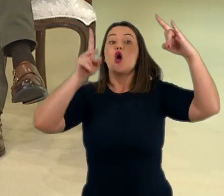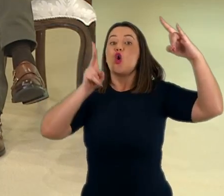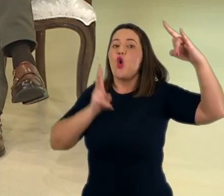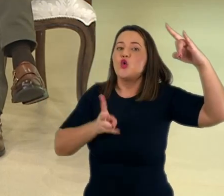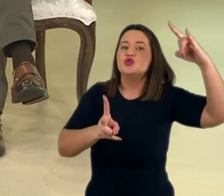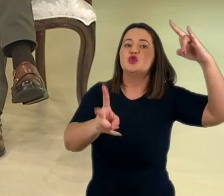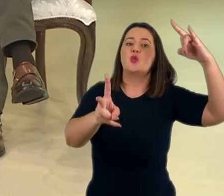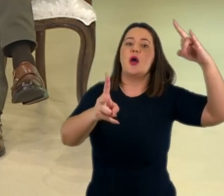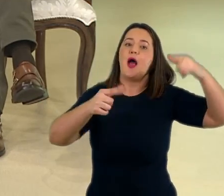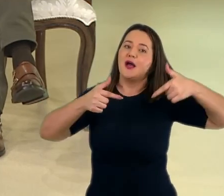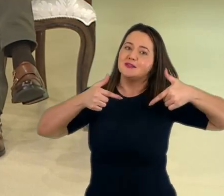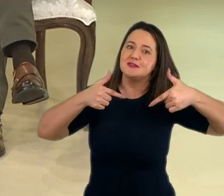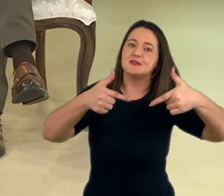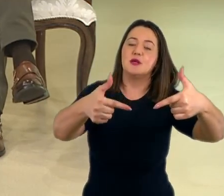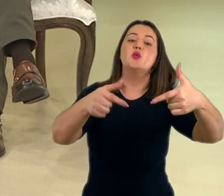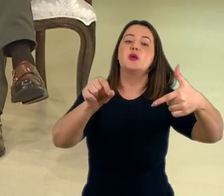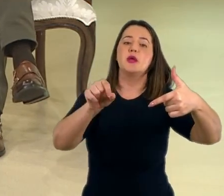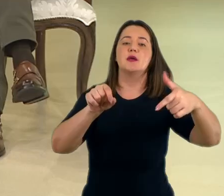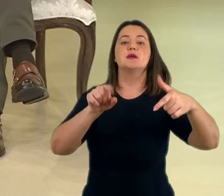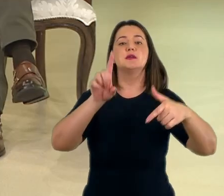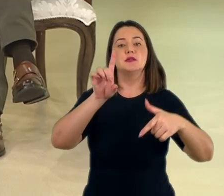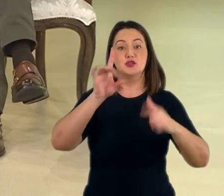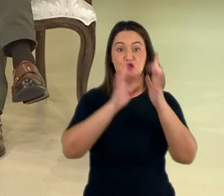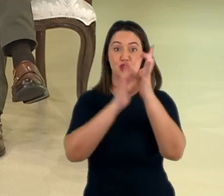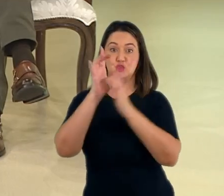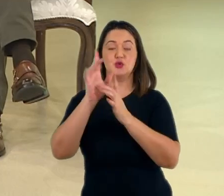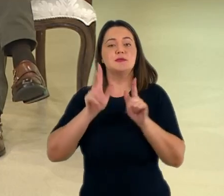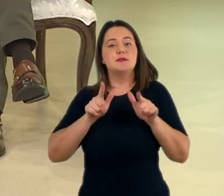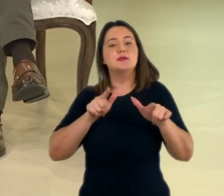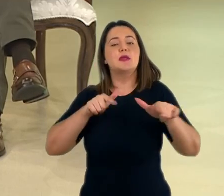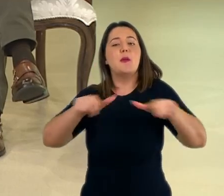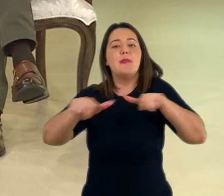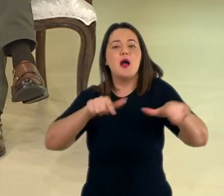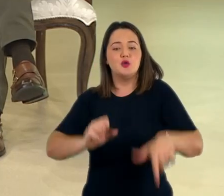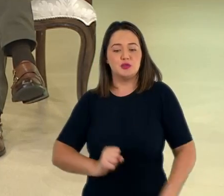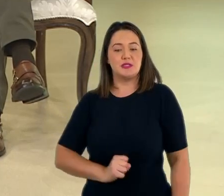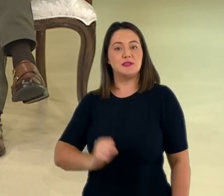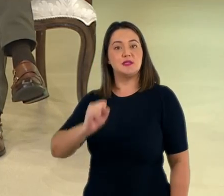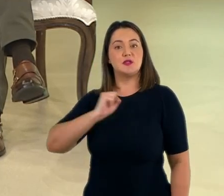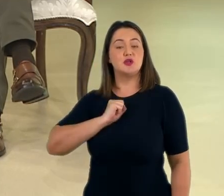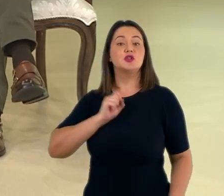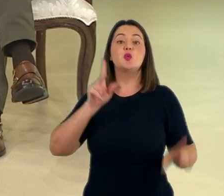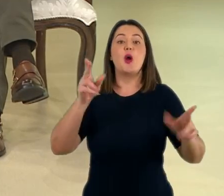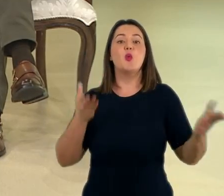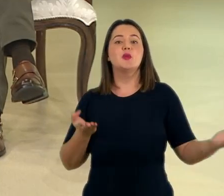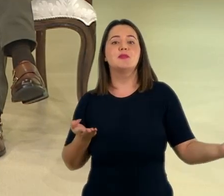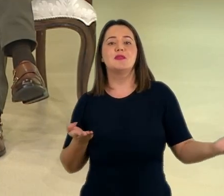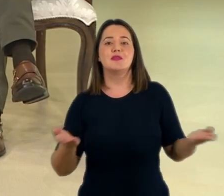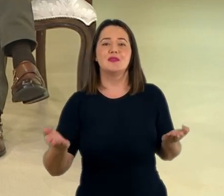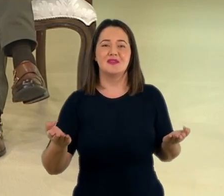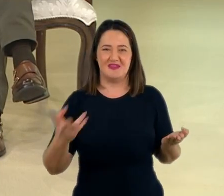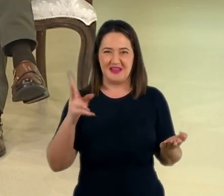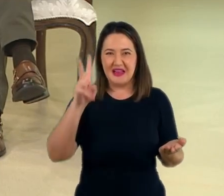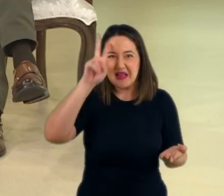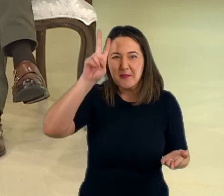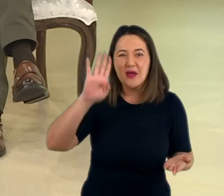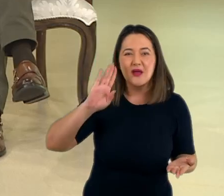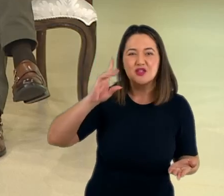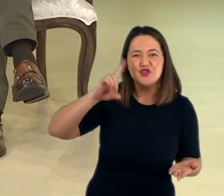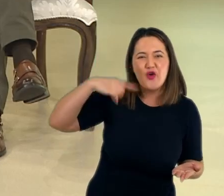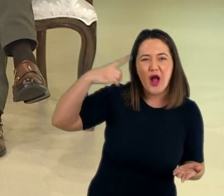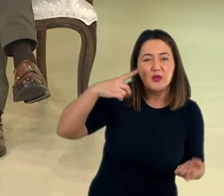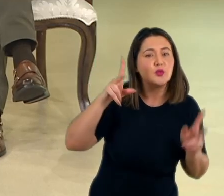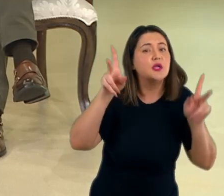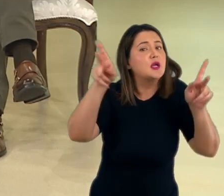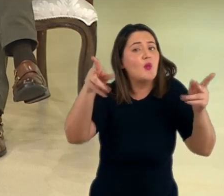a continuidade do trabalho sacerdotal de Cristo, agora intercedendo por nós diante